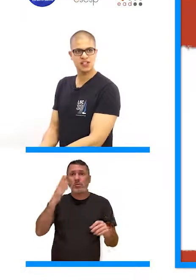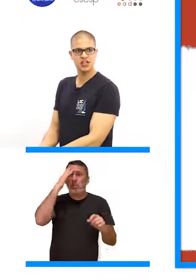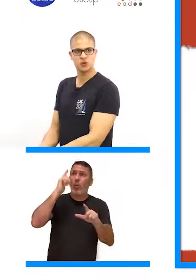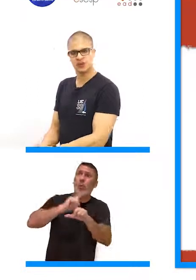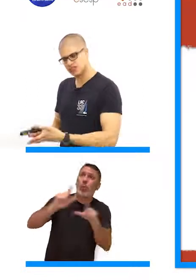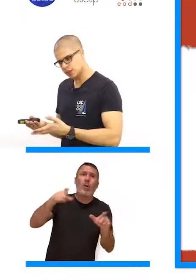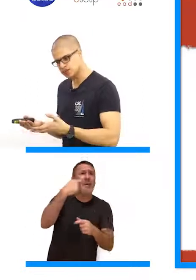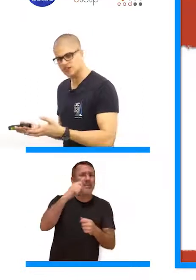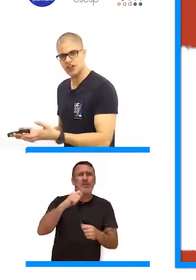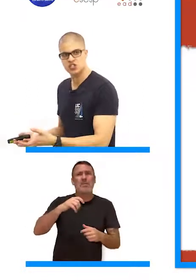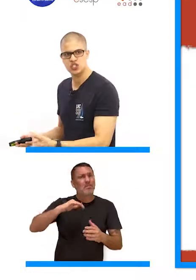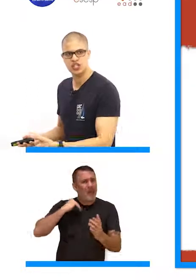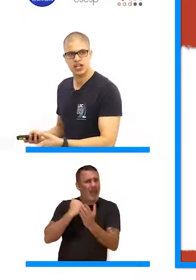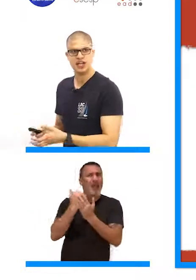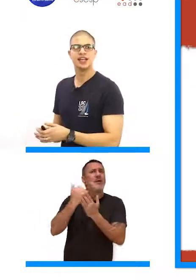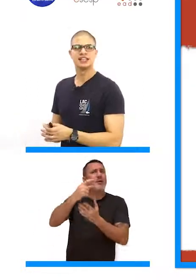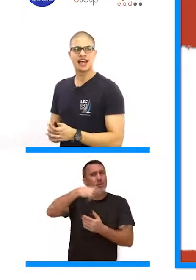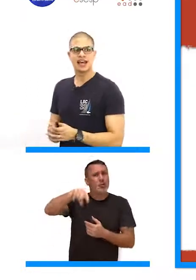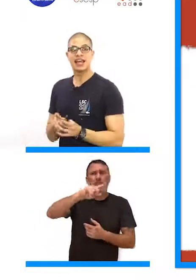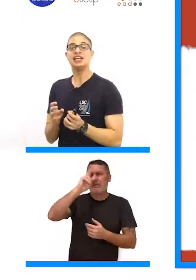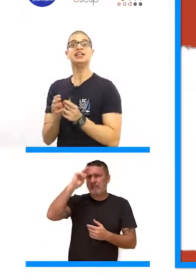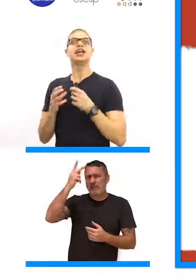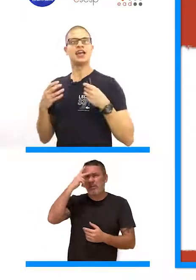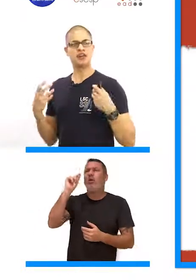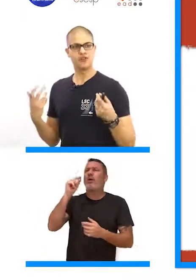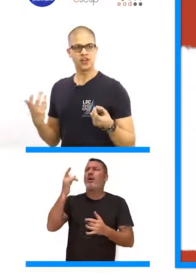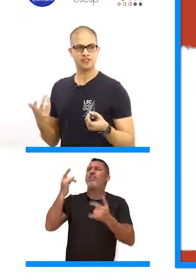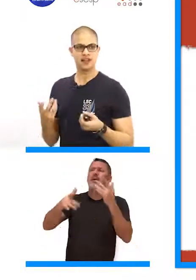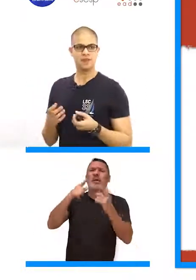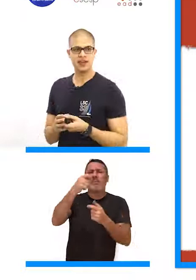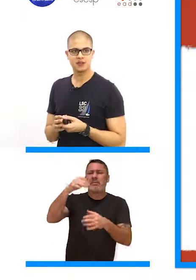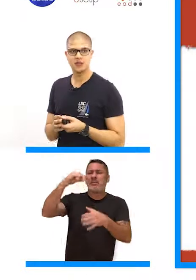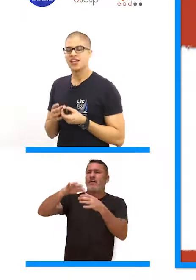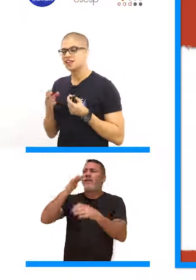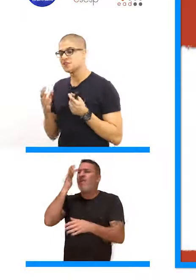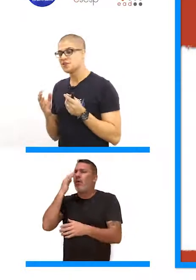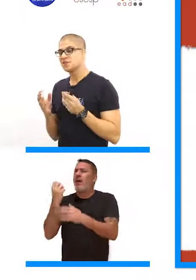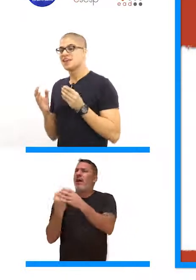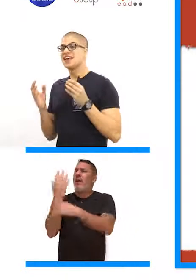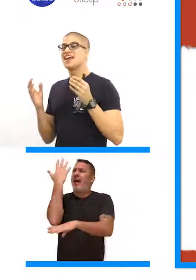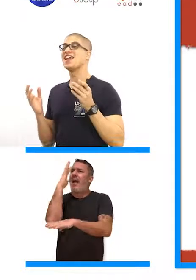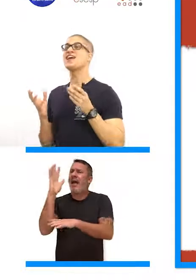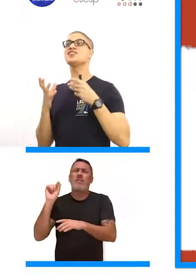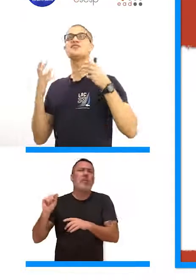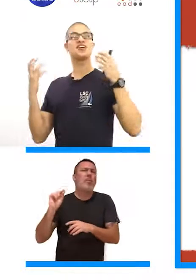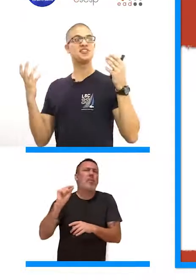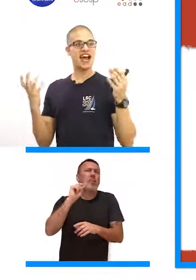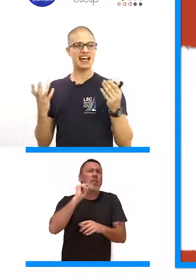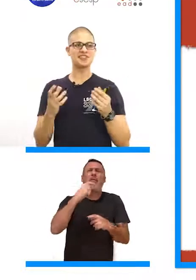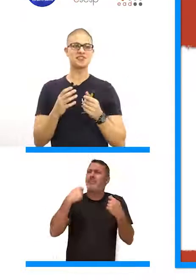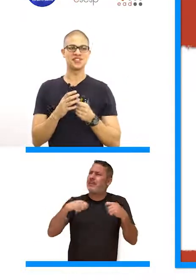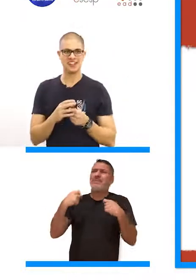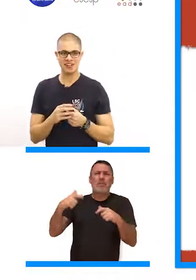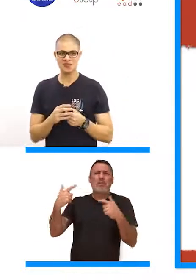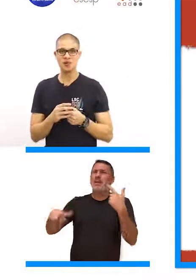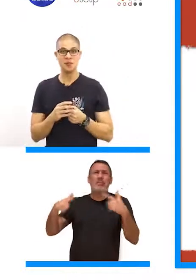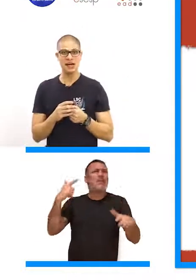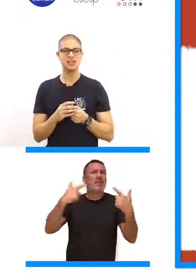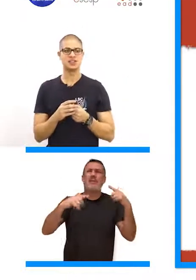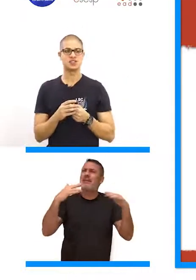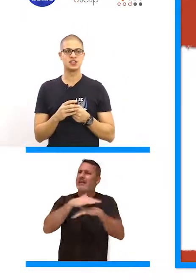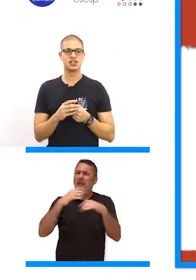Precisamos fazer isso, precisamos investir, tá, em reflorestamento, esse reesverdear das nossas